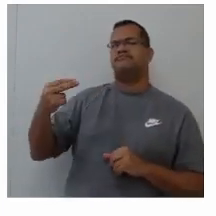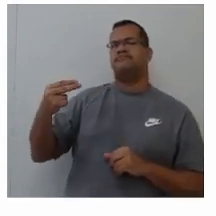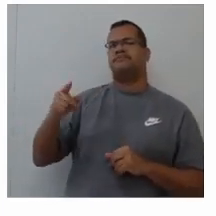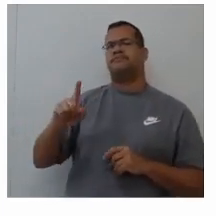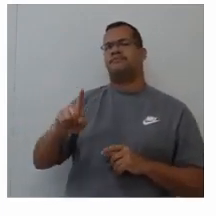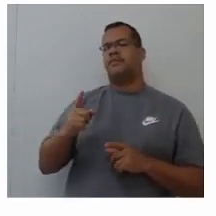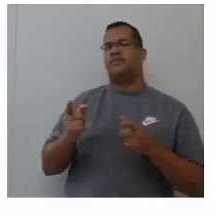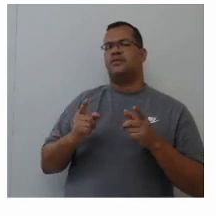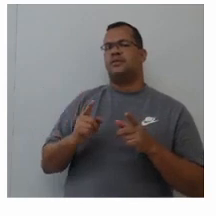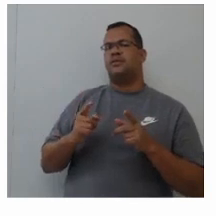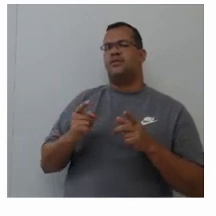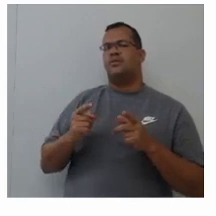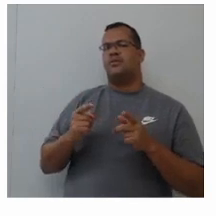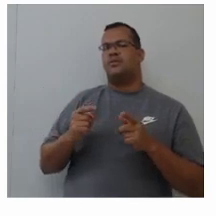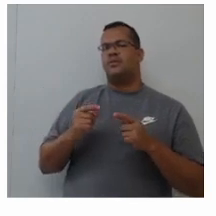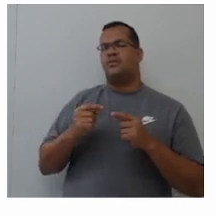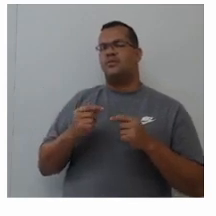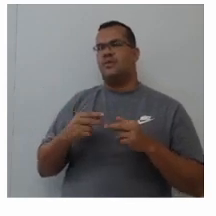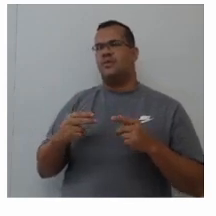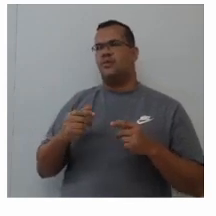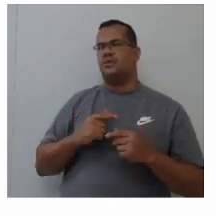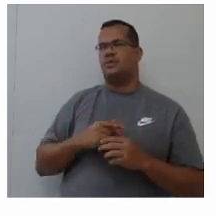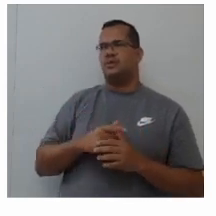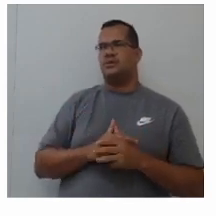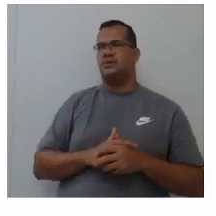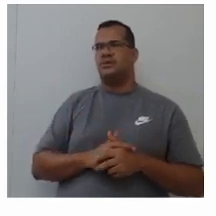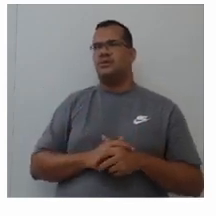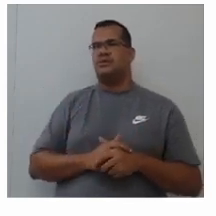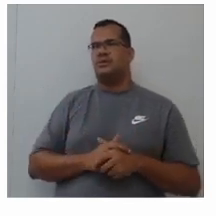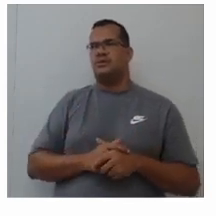uma coisa desequilibrada. Vê, olha lá. Ó.